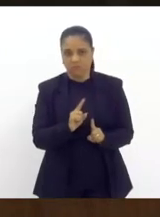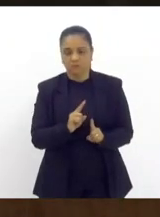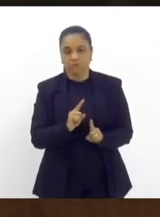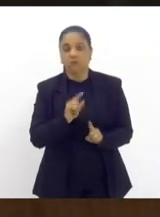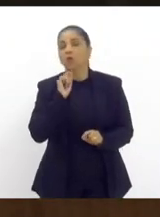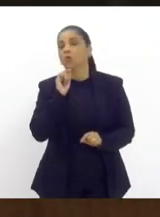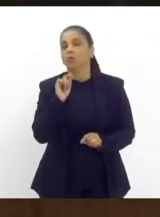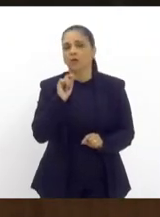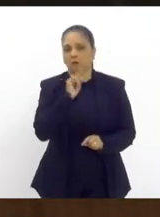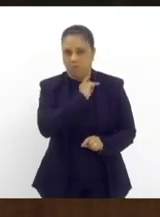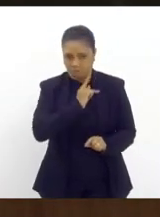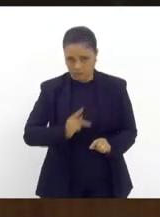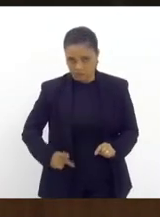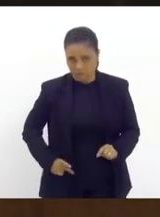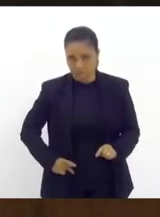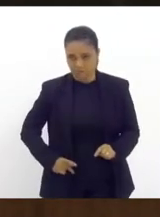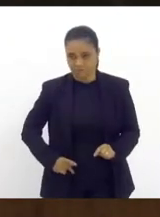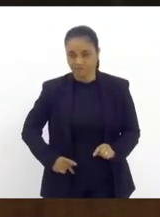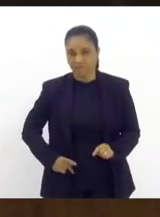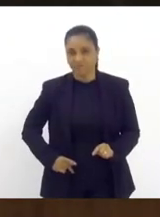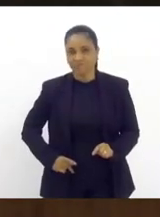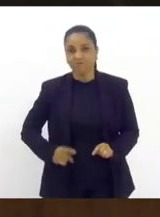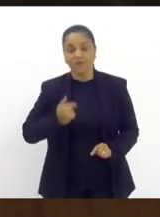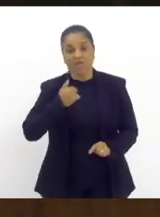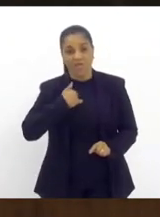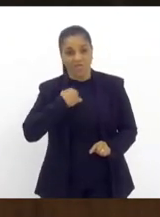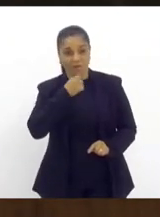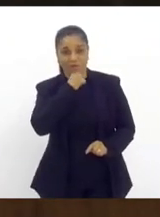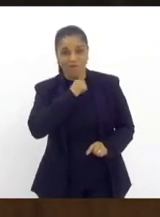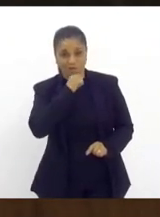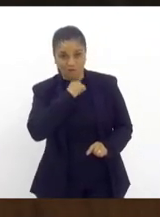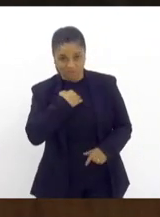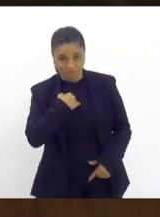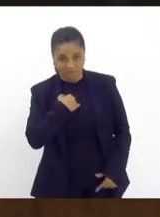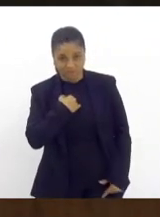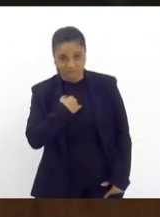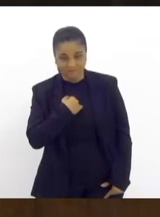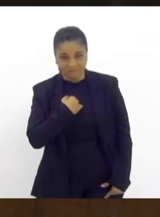seguinte como sou velho